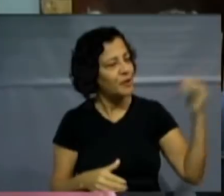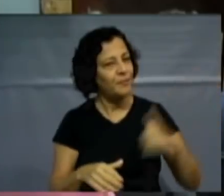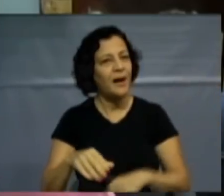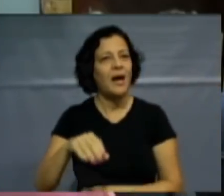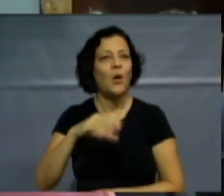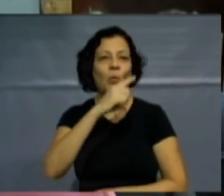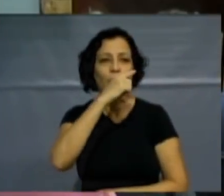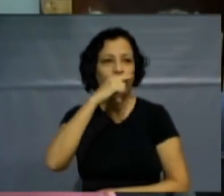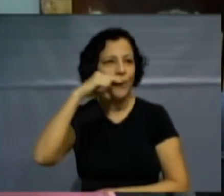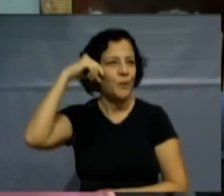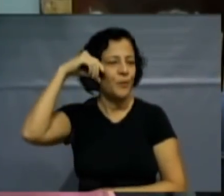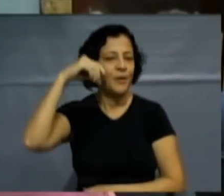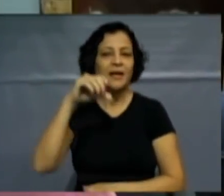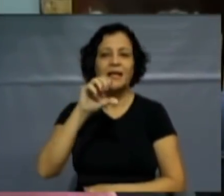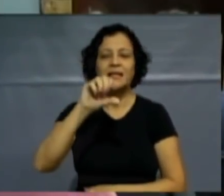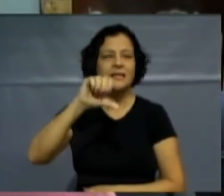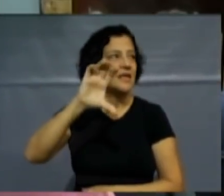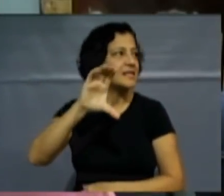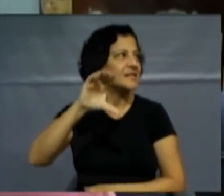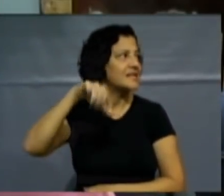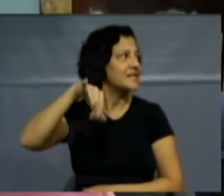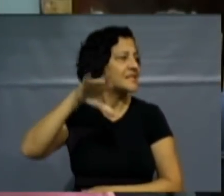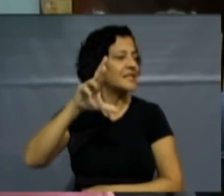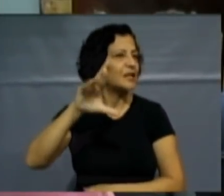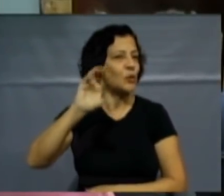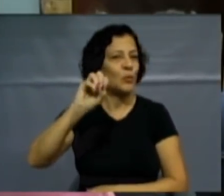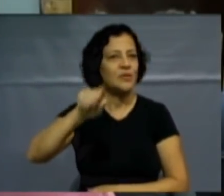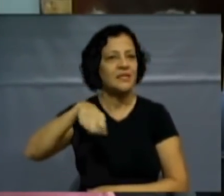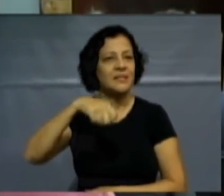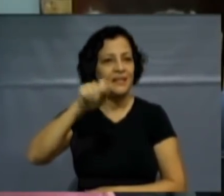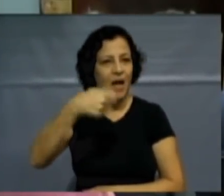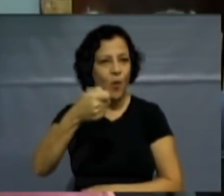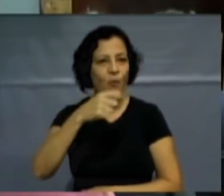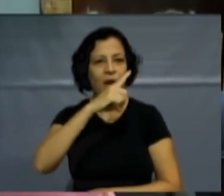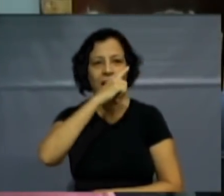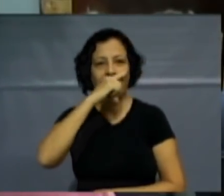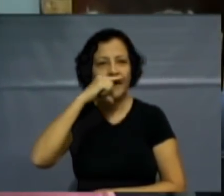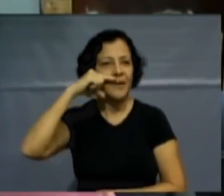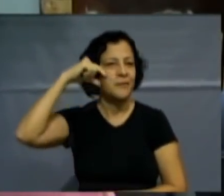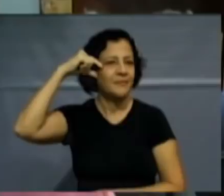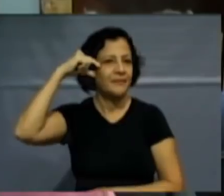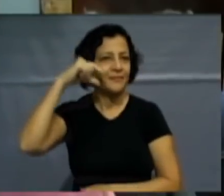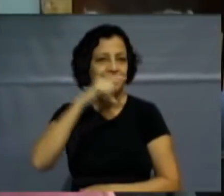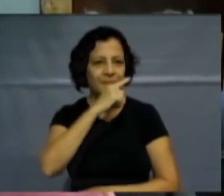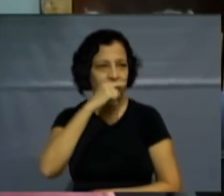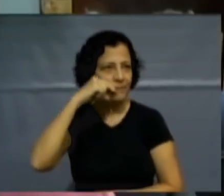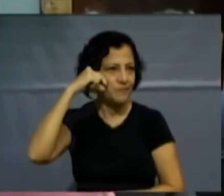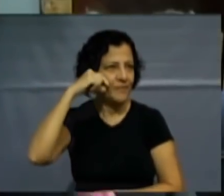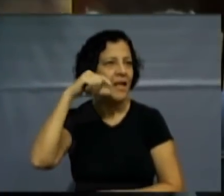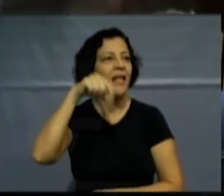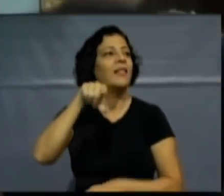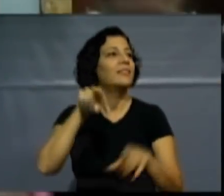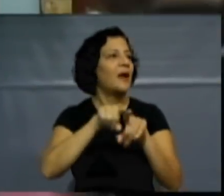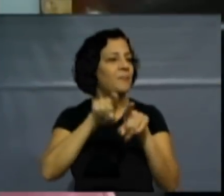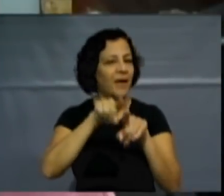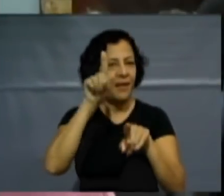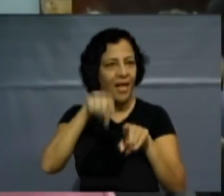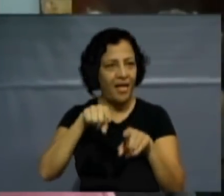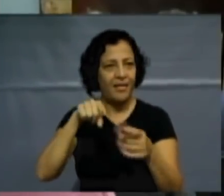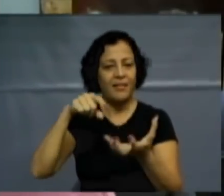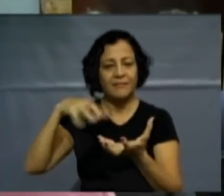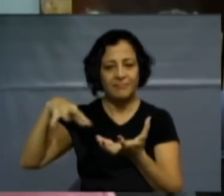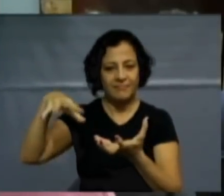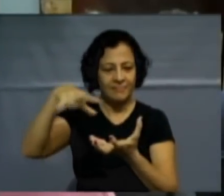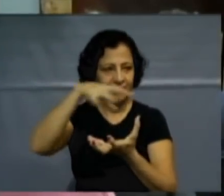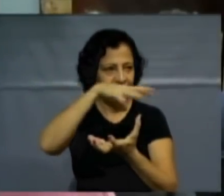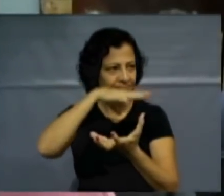casa, o nosso primeiro Ciro, que é da mesma Sociedade Espírita Sem Fronteiras, para vocês.